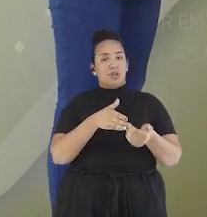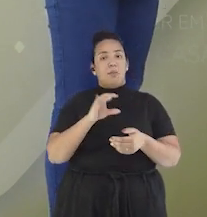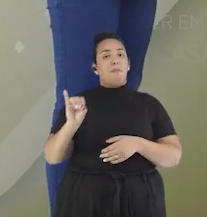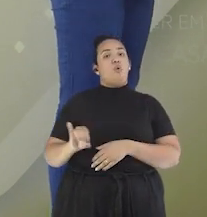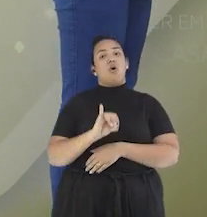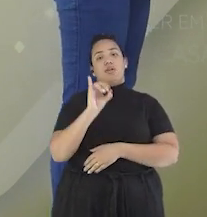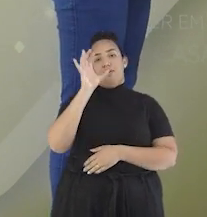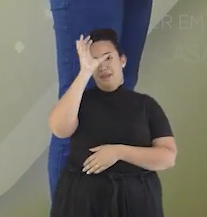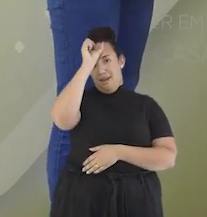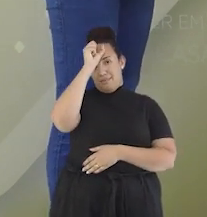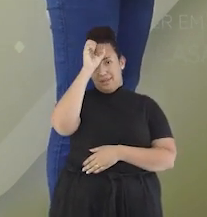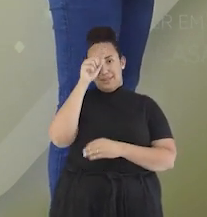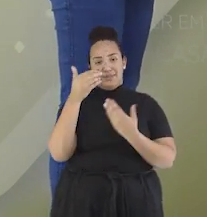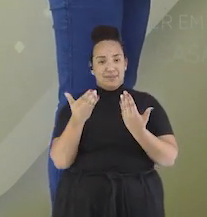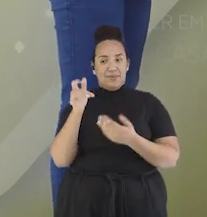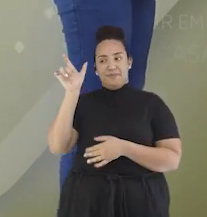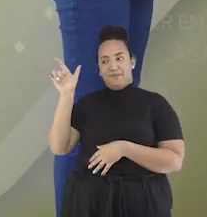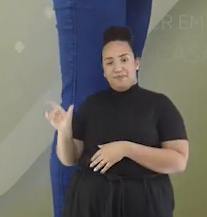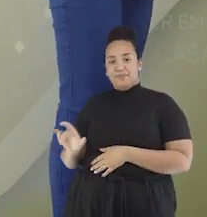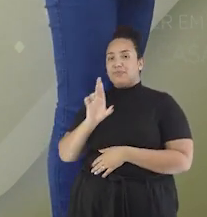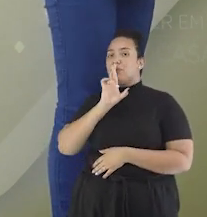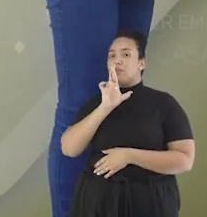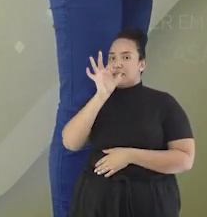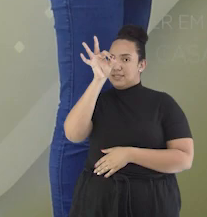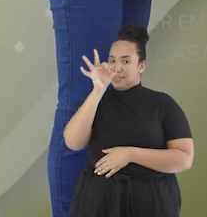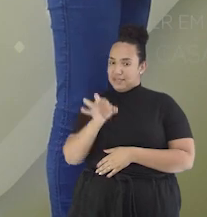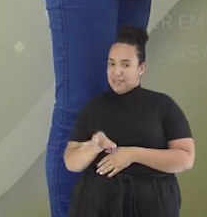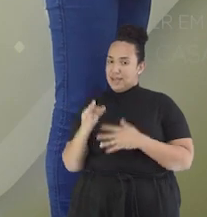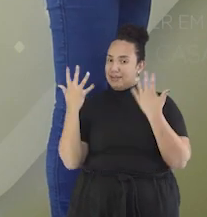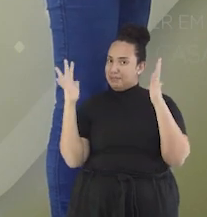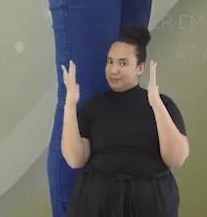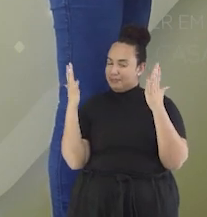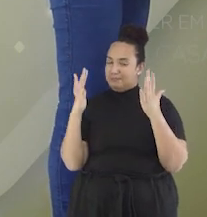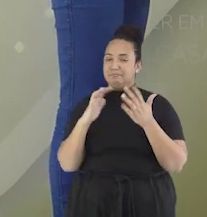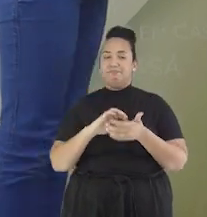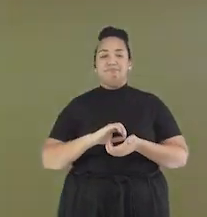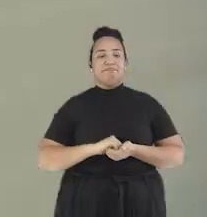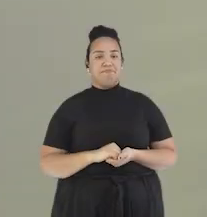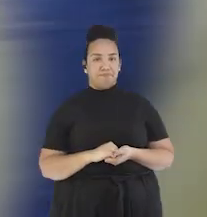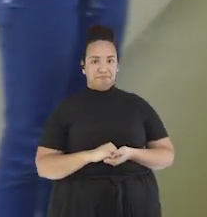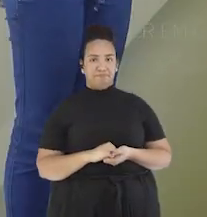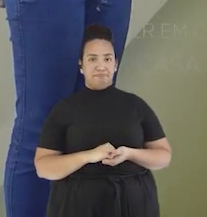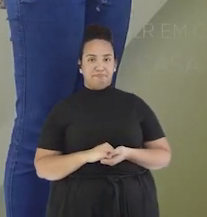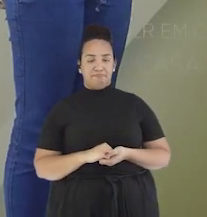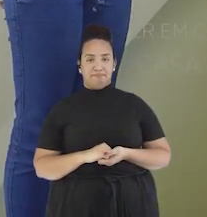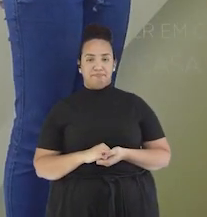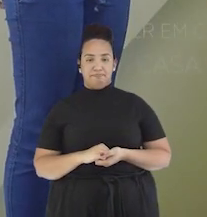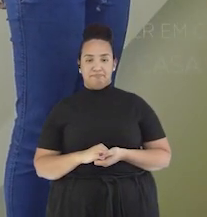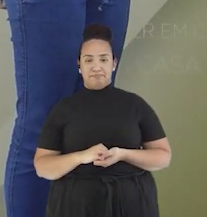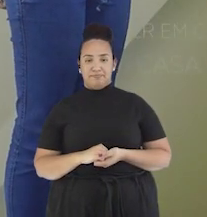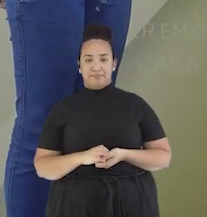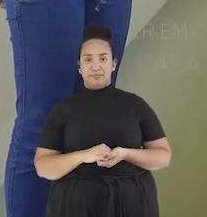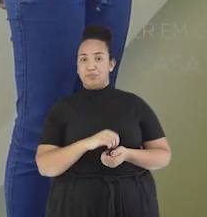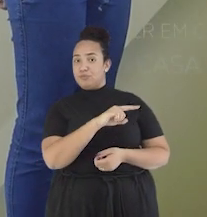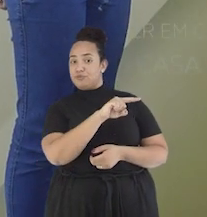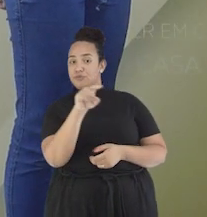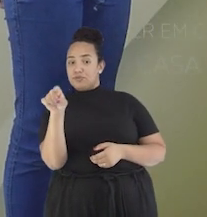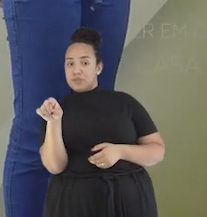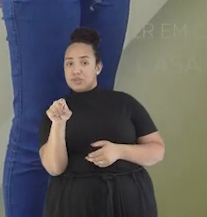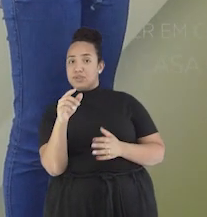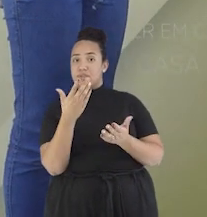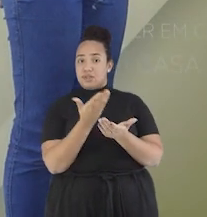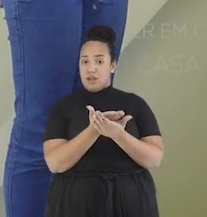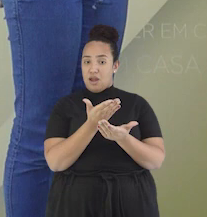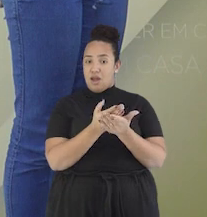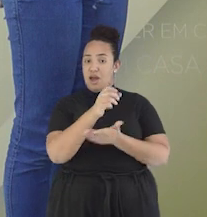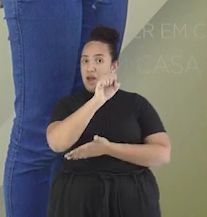aprender. Então você acertou, Heloísa. Acertou as duas questões, você é de parabéns, muito bem. E você que está vendo essa aula,